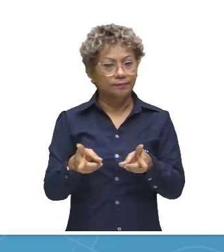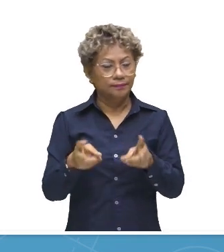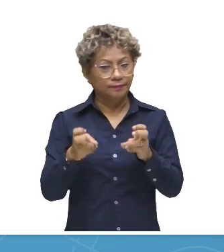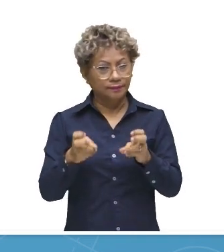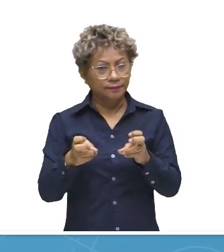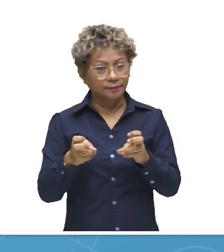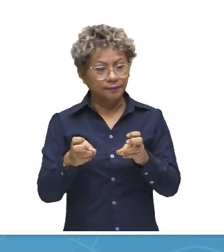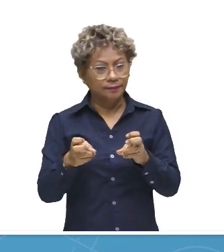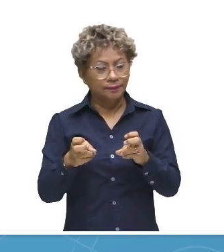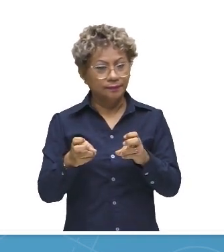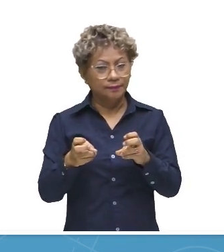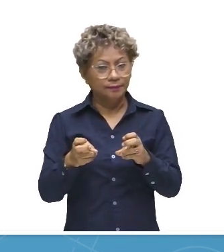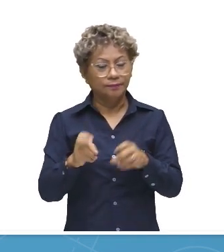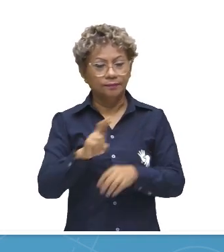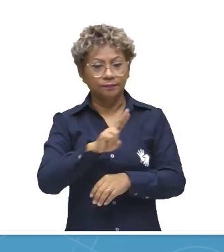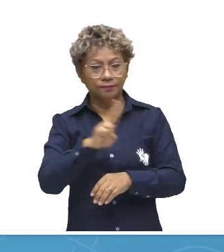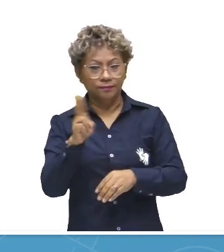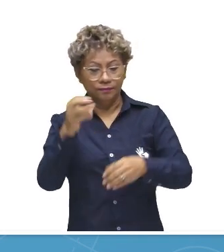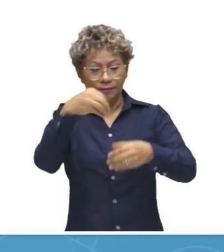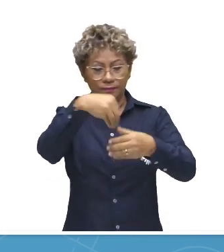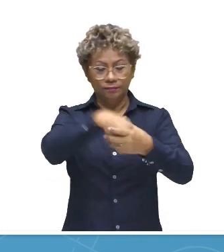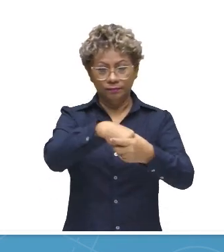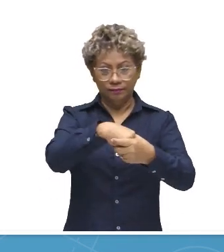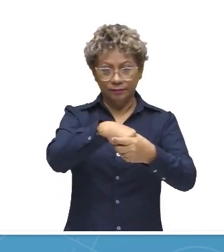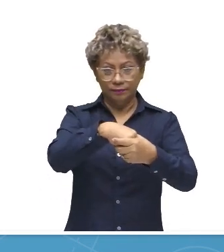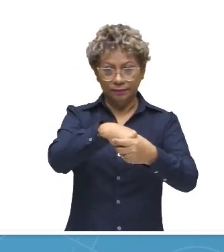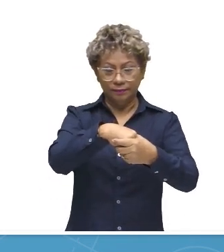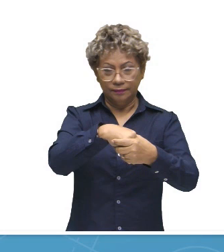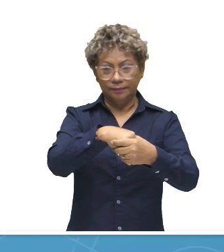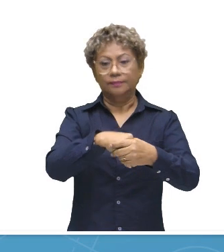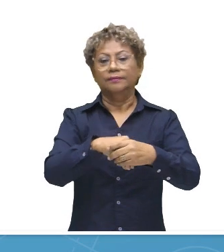esses segmentos aqui. Deixa eu apagar aqui.